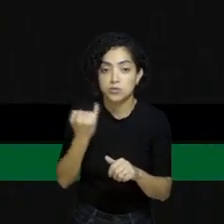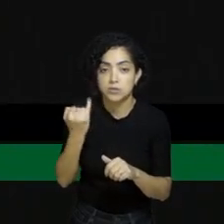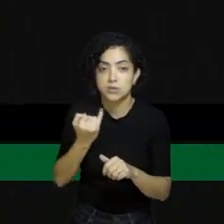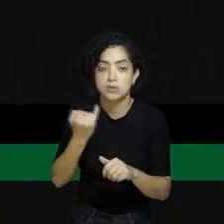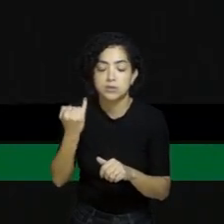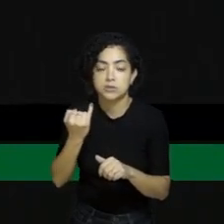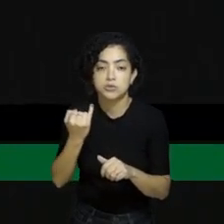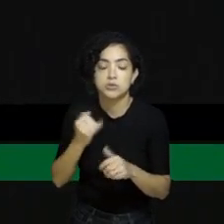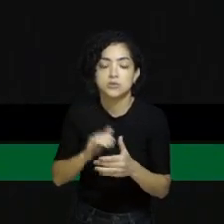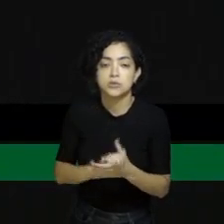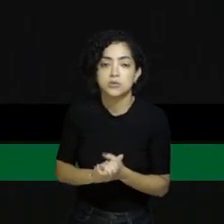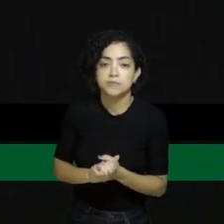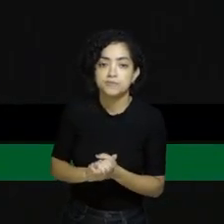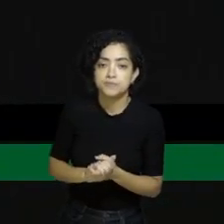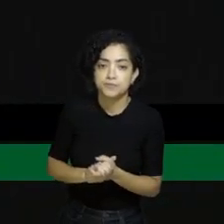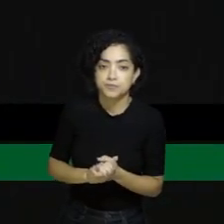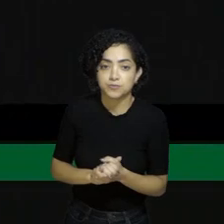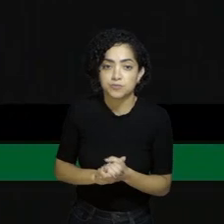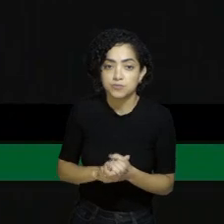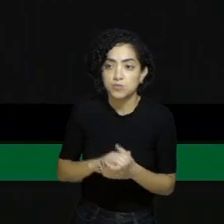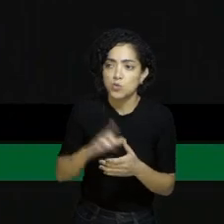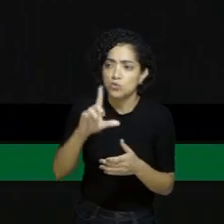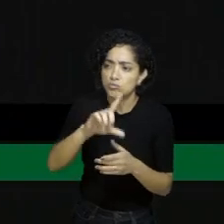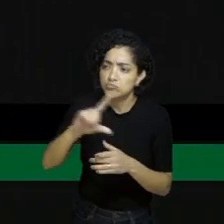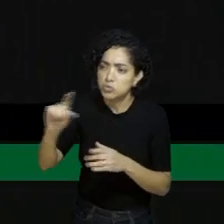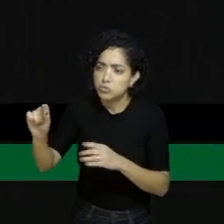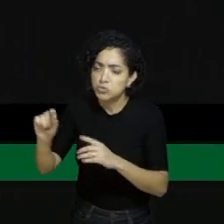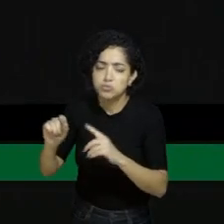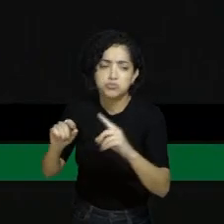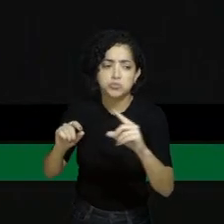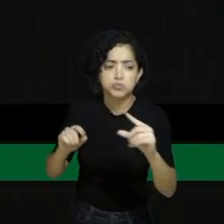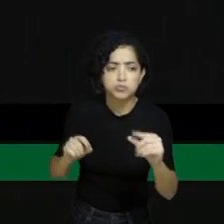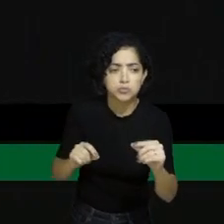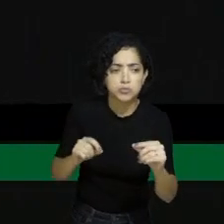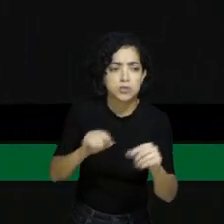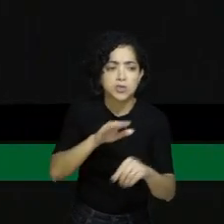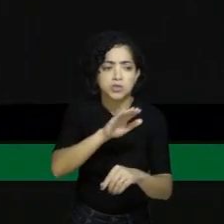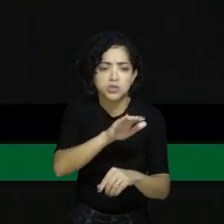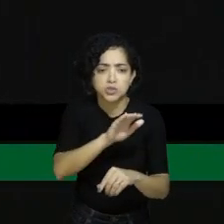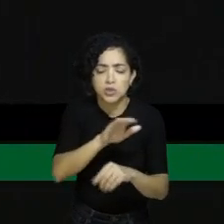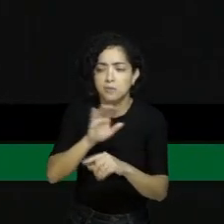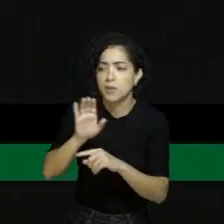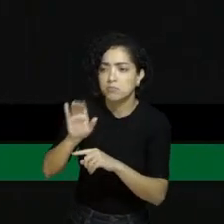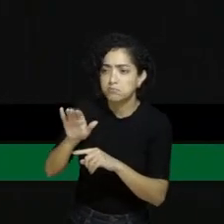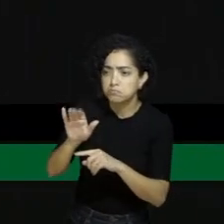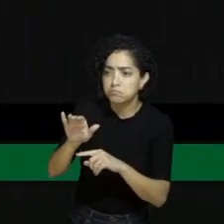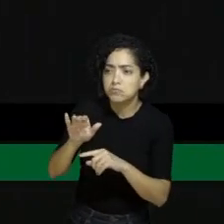observando daqui, como que quando o deputado sai por ali, alguém pega pelo braço e fala, fala do